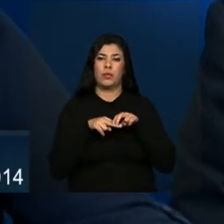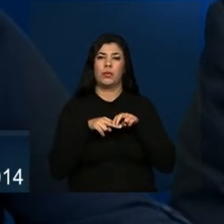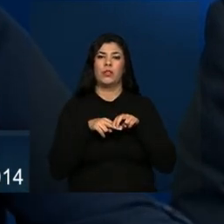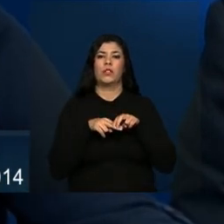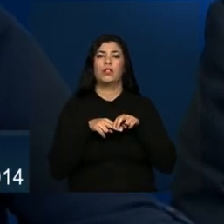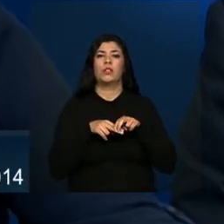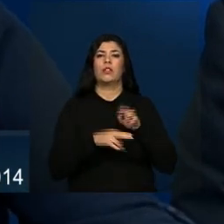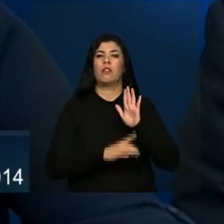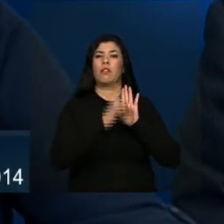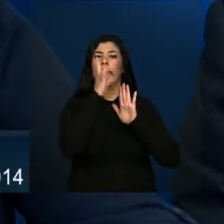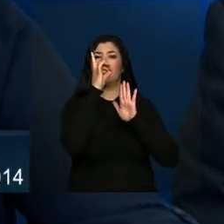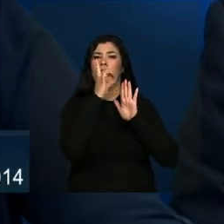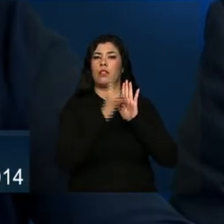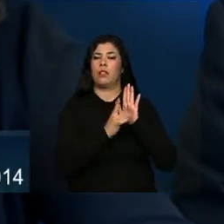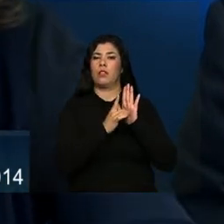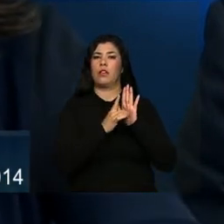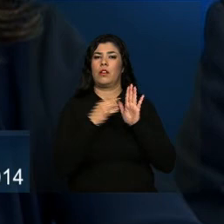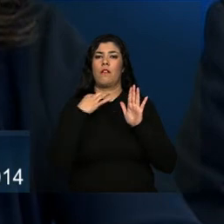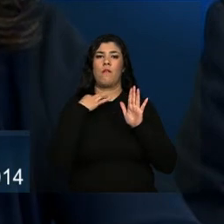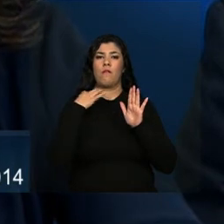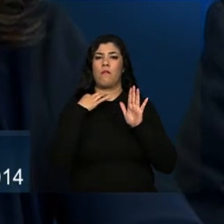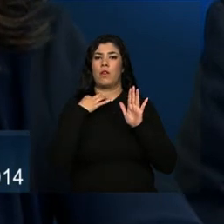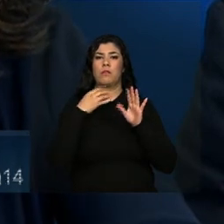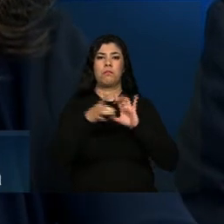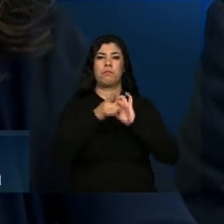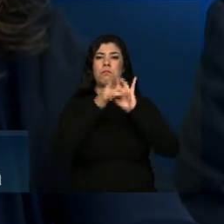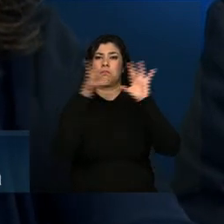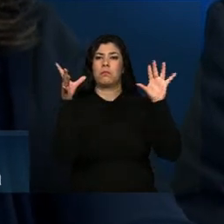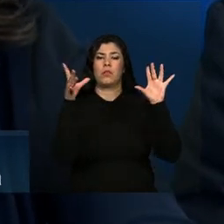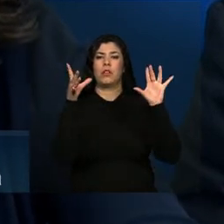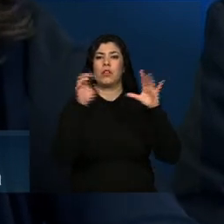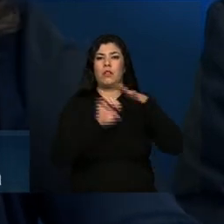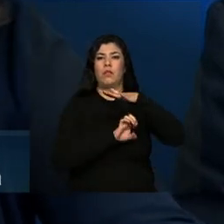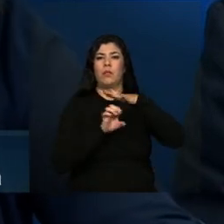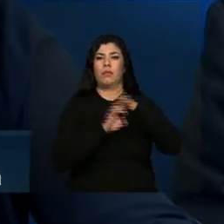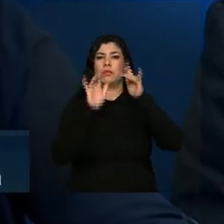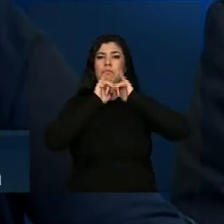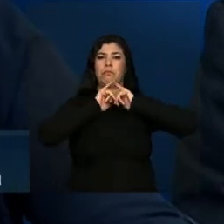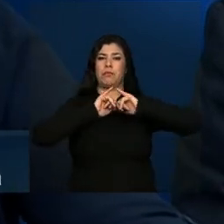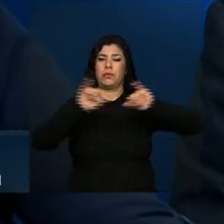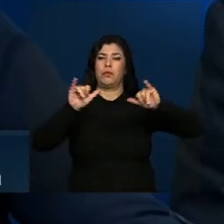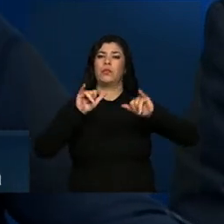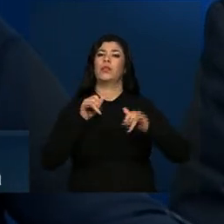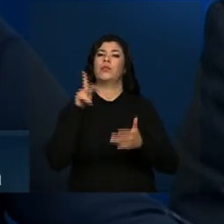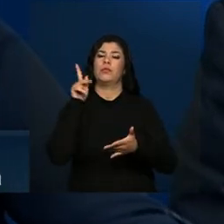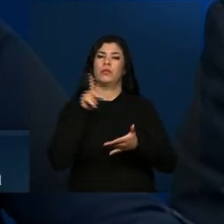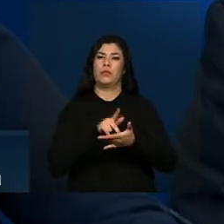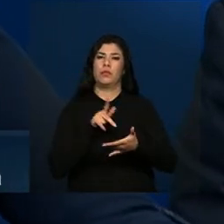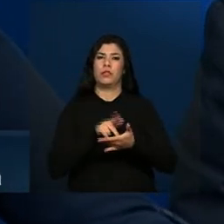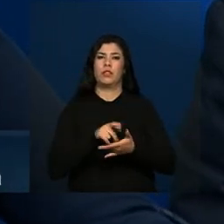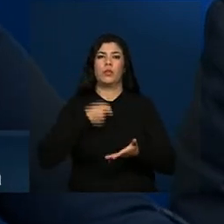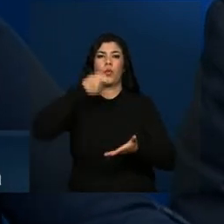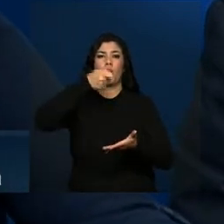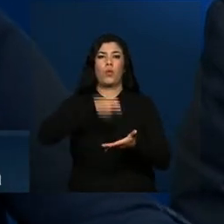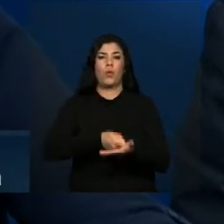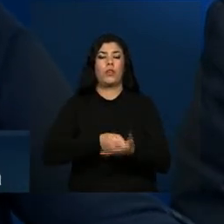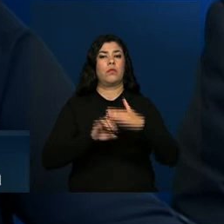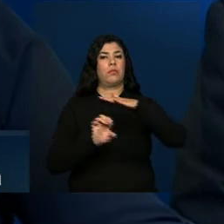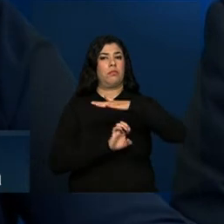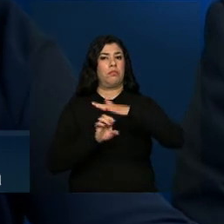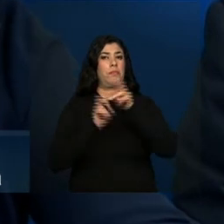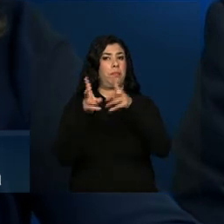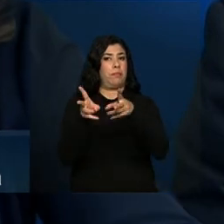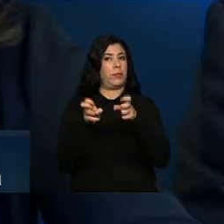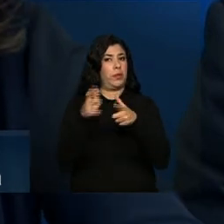Oi tá declaração voluntária das empresas a realização de Recall aqui no fundo também é uma obrigação